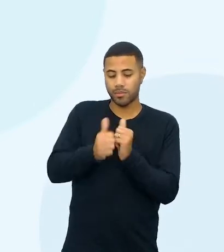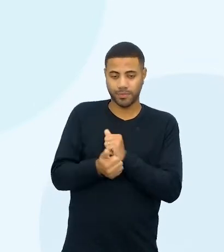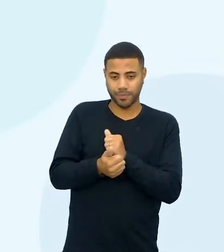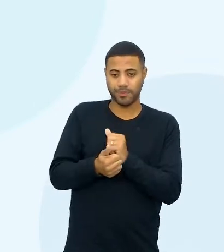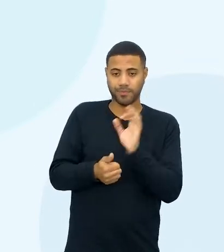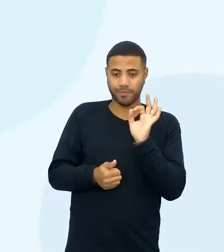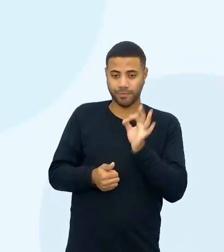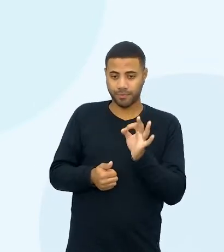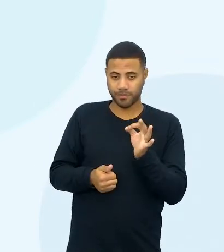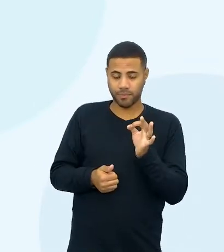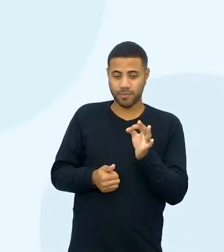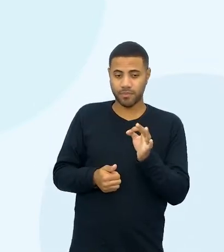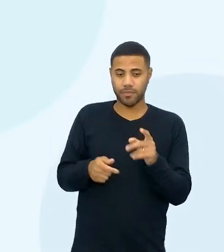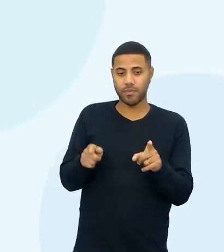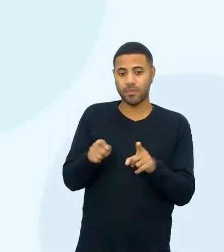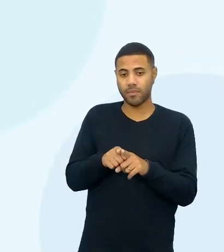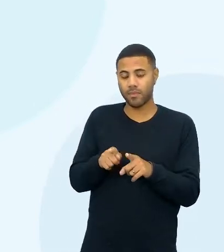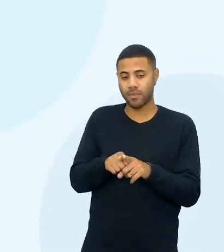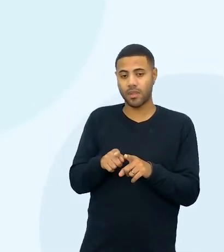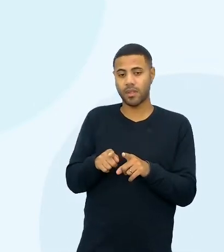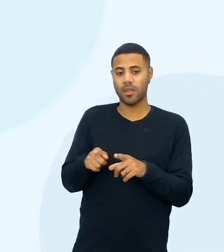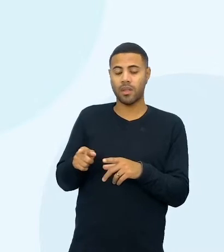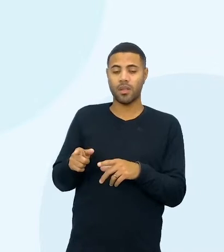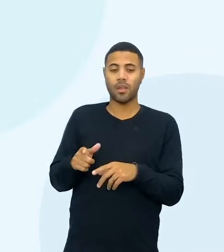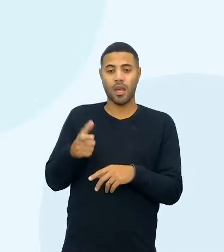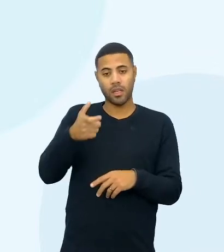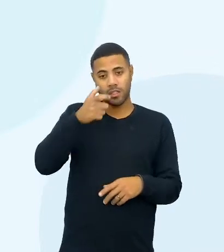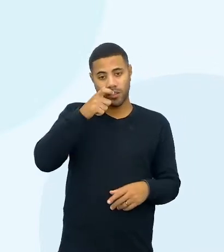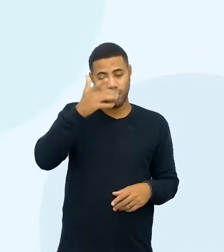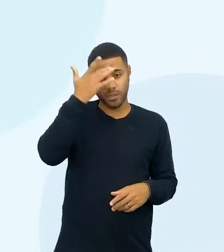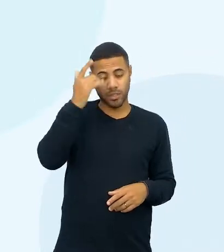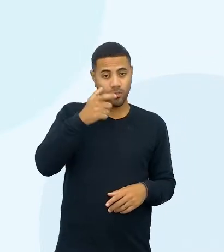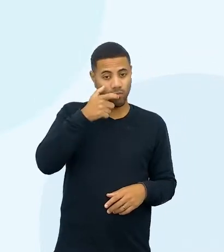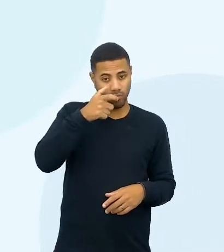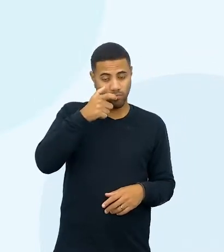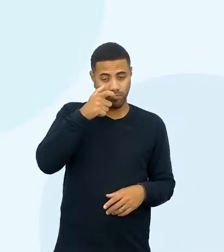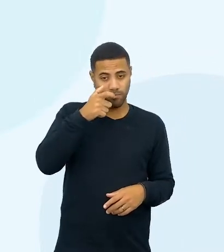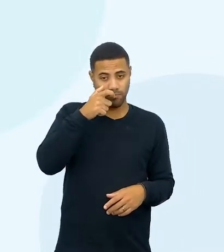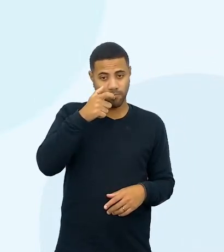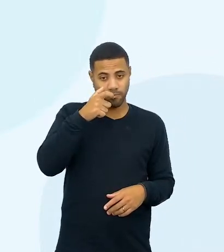né? É aquele que realmente assiste ali